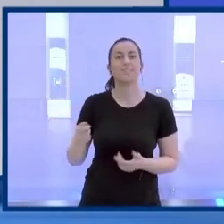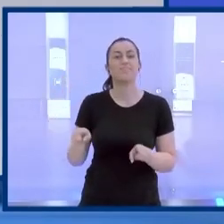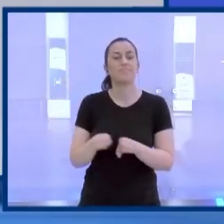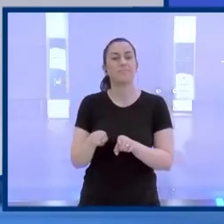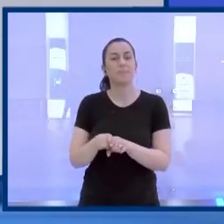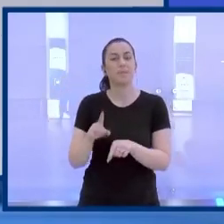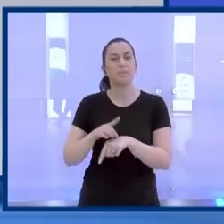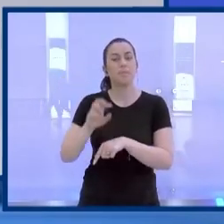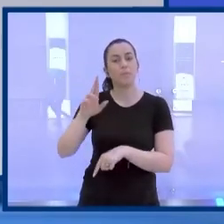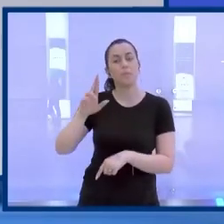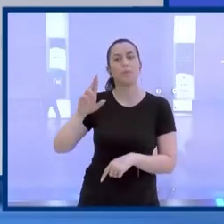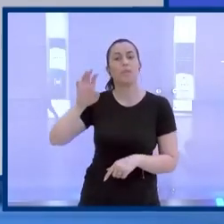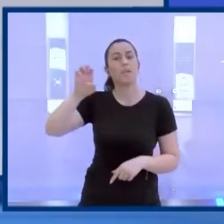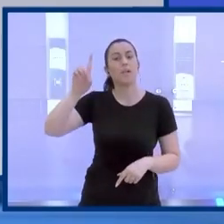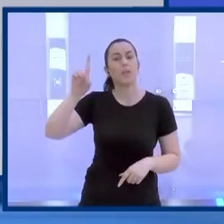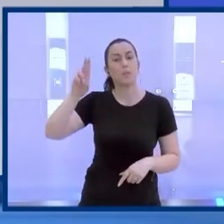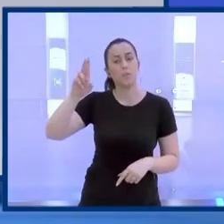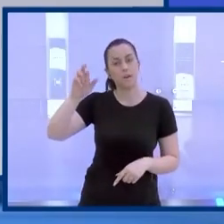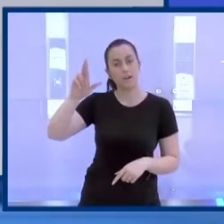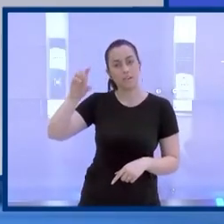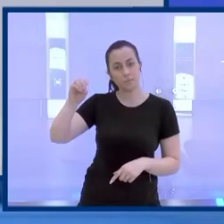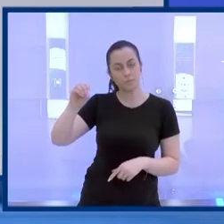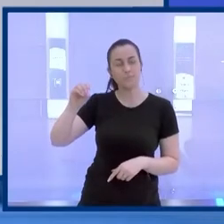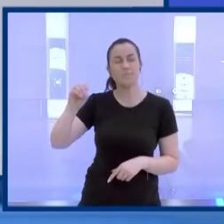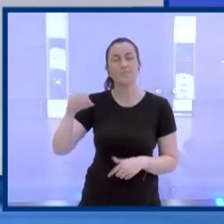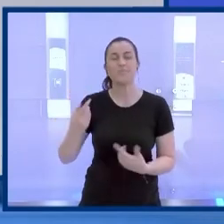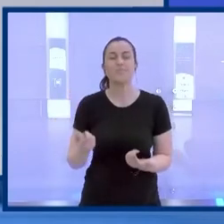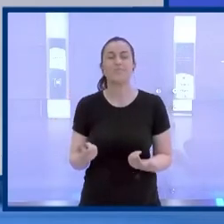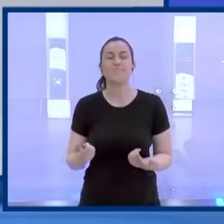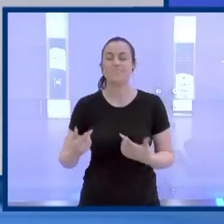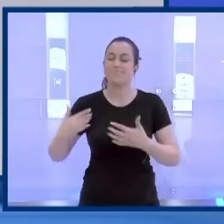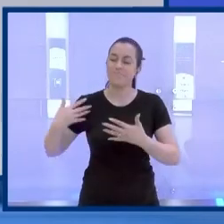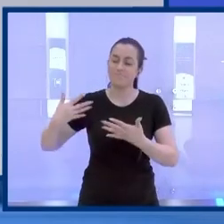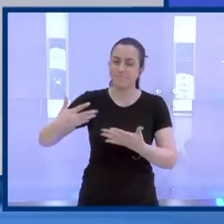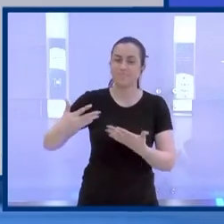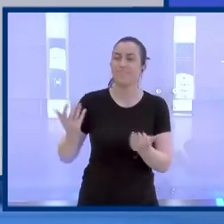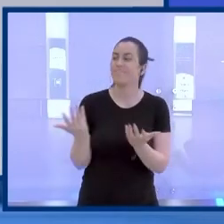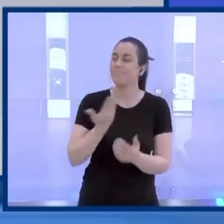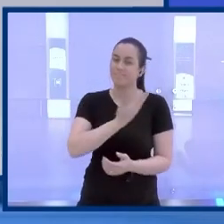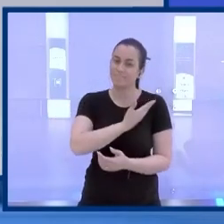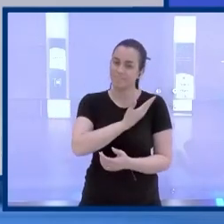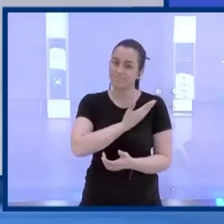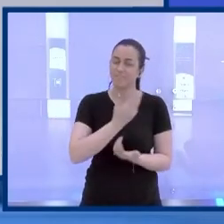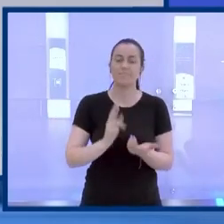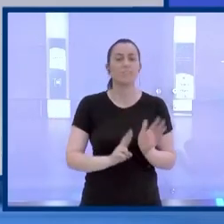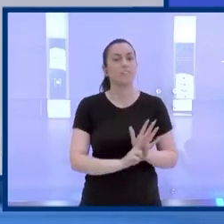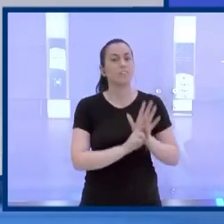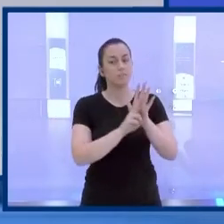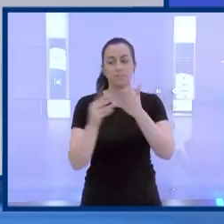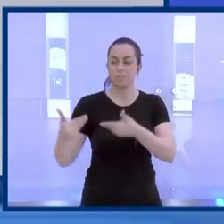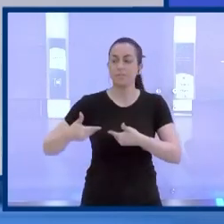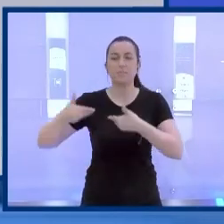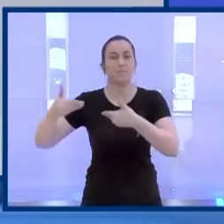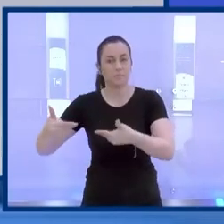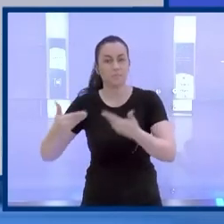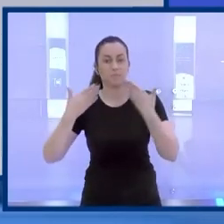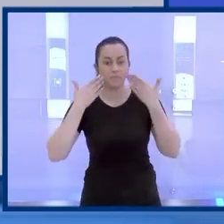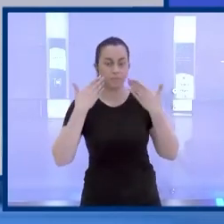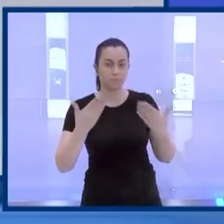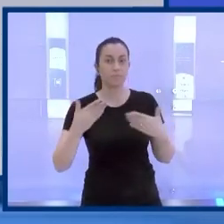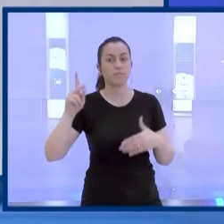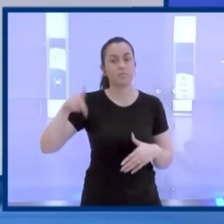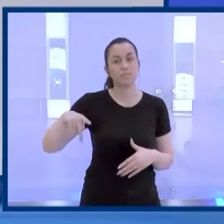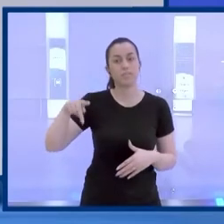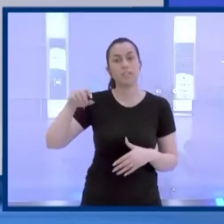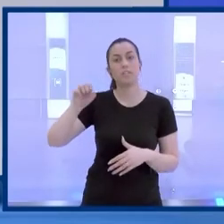Eduardo Cunha da Costa, o meu amigo de longa data e responsável pelo convite para assumir a presidência da